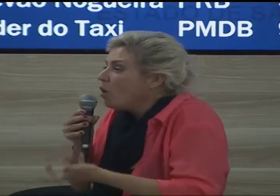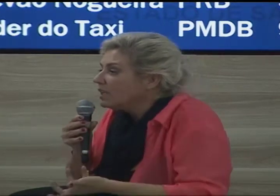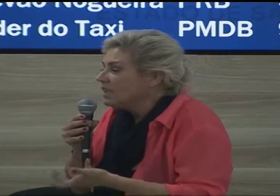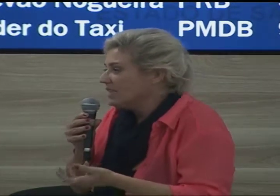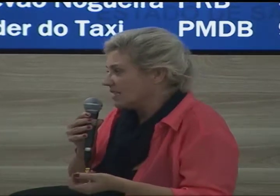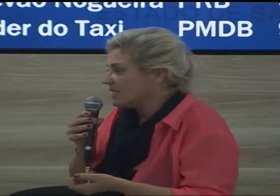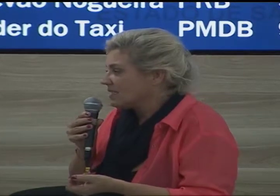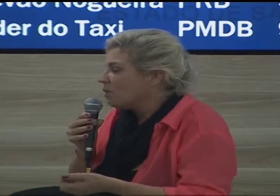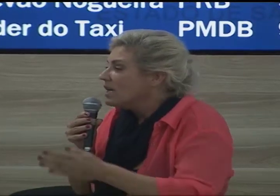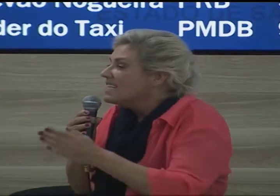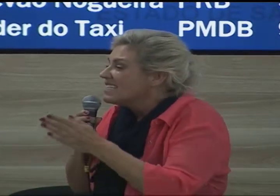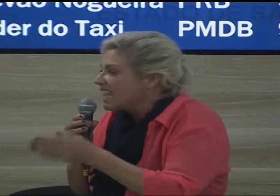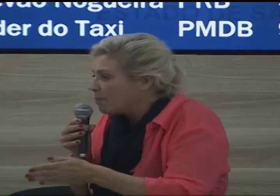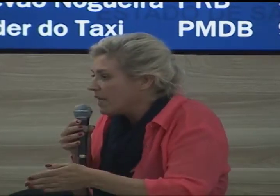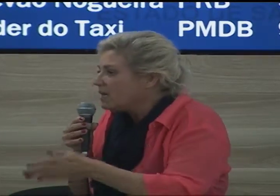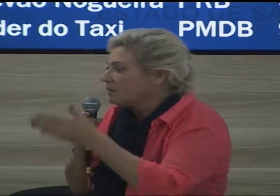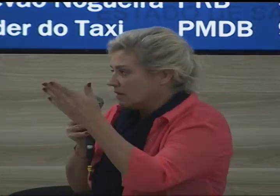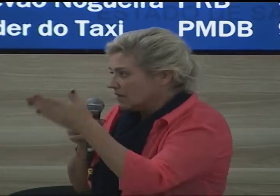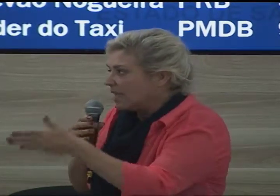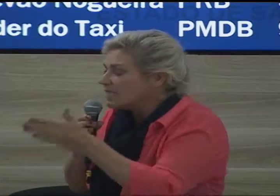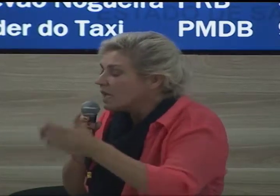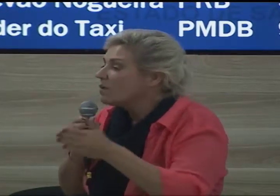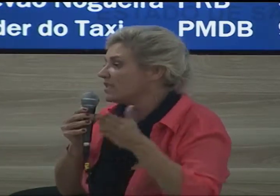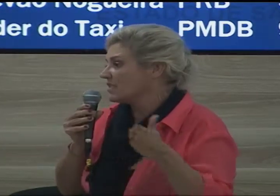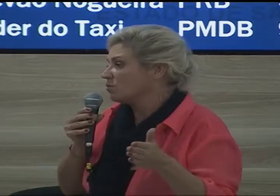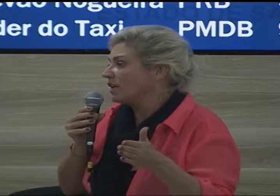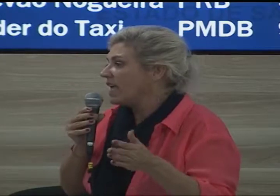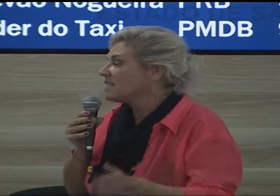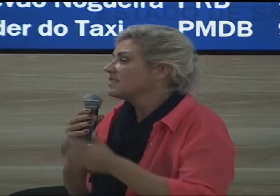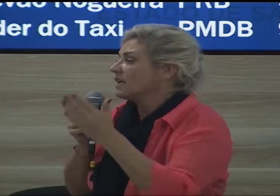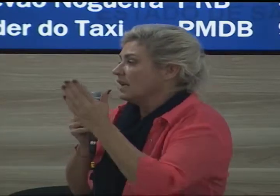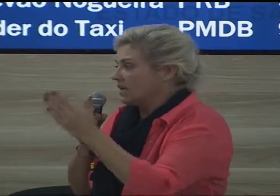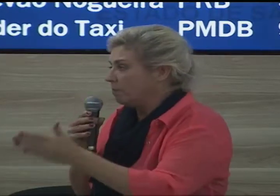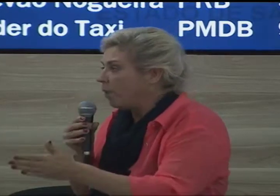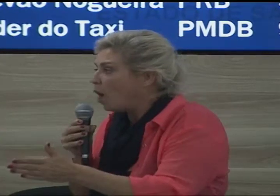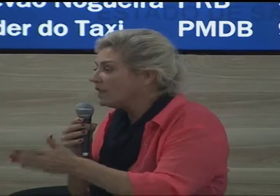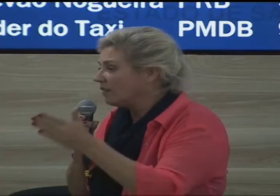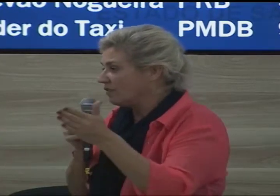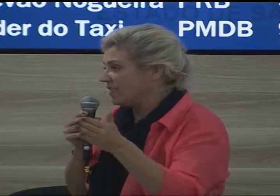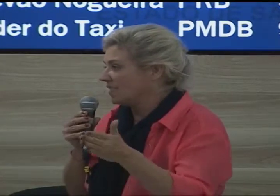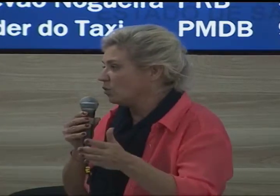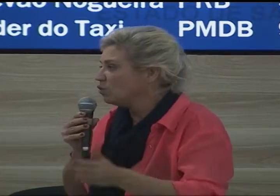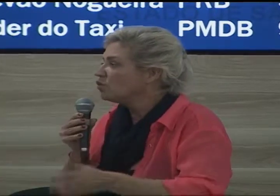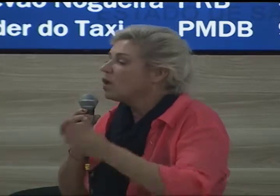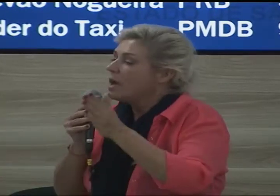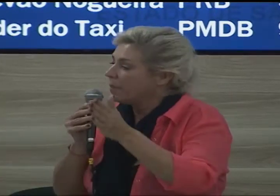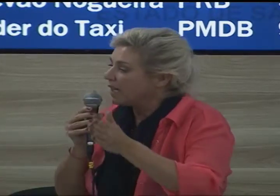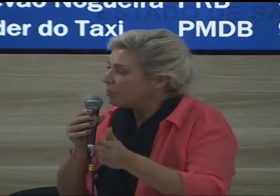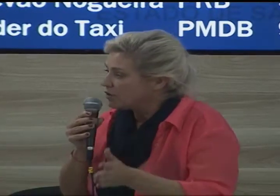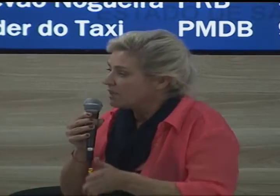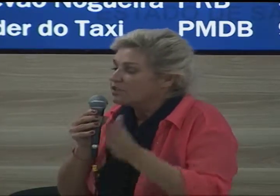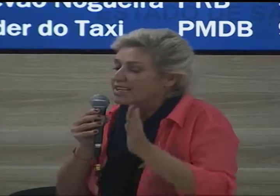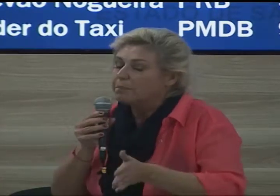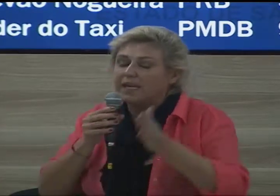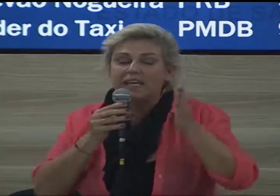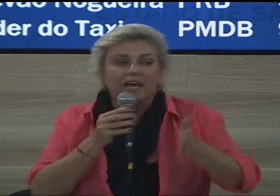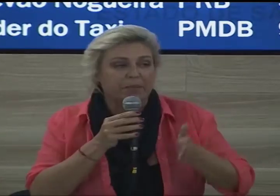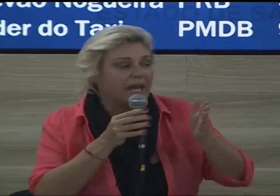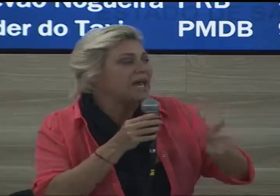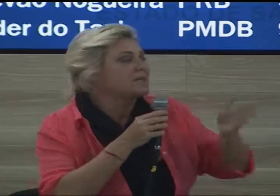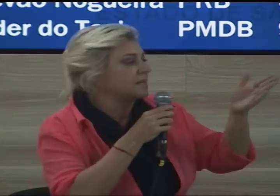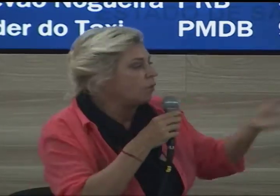uma organização, saber quem são essas mulheres que podem fazer uso, para que possamos